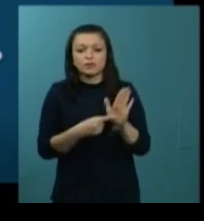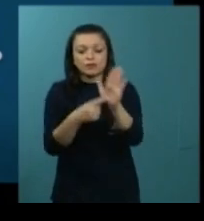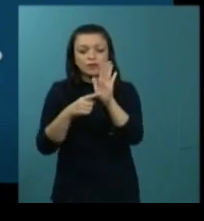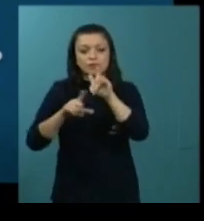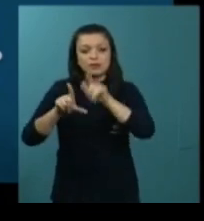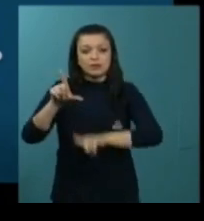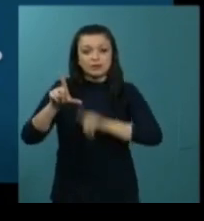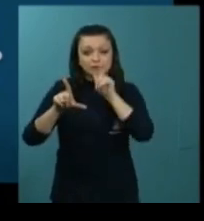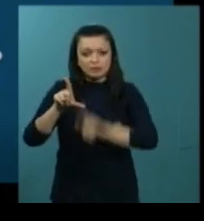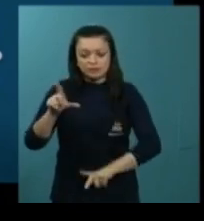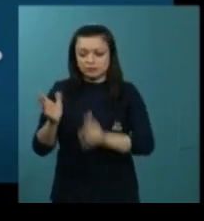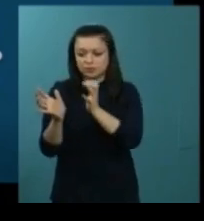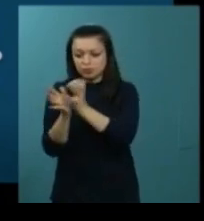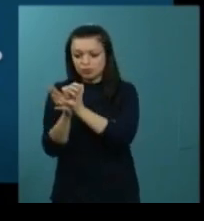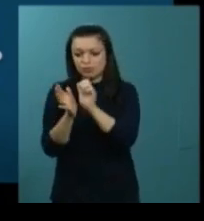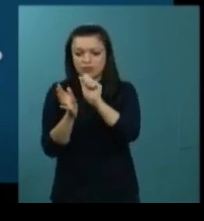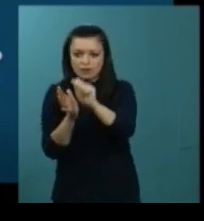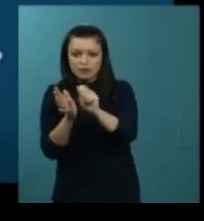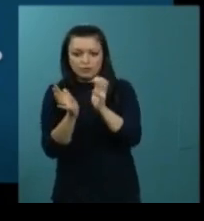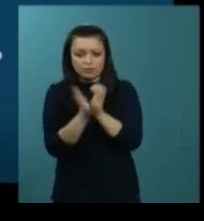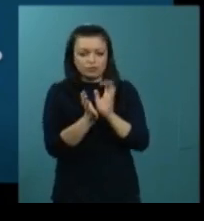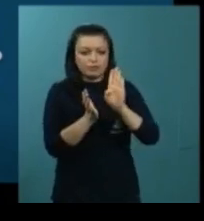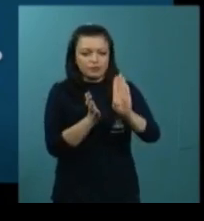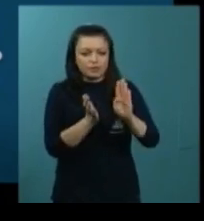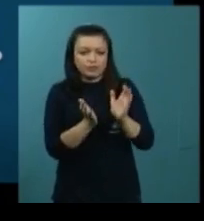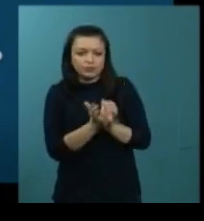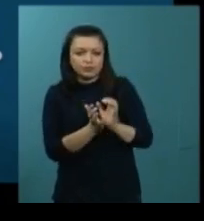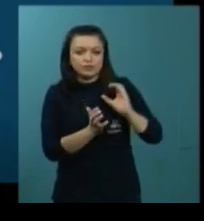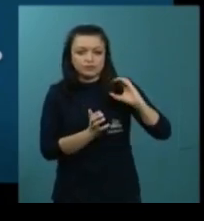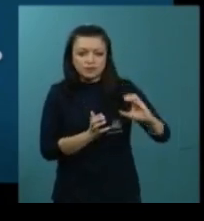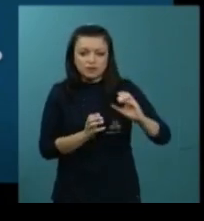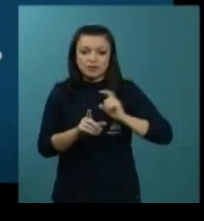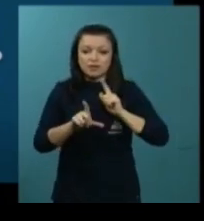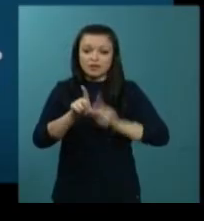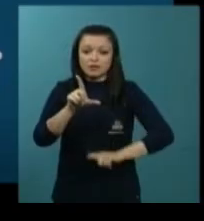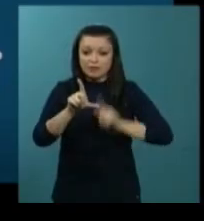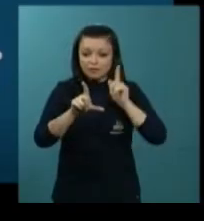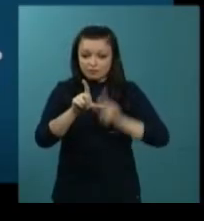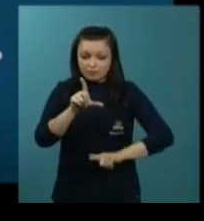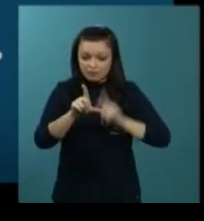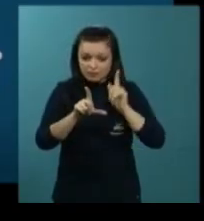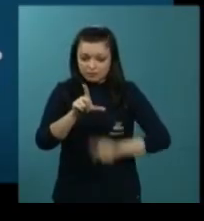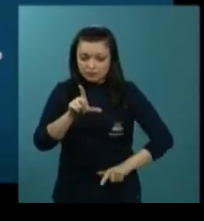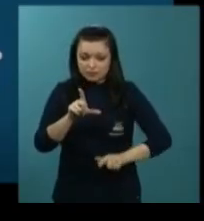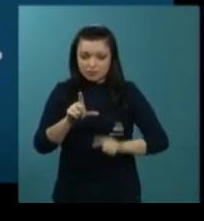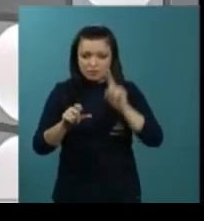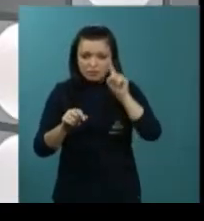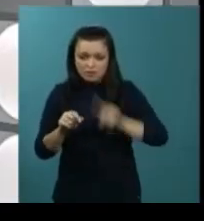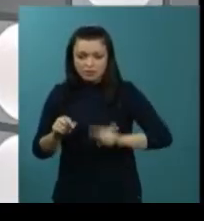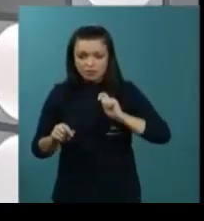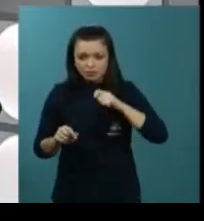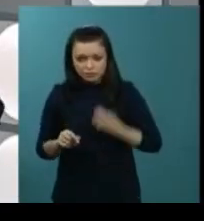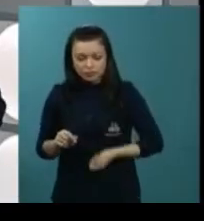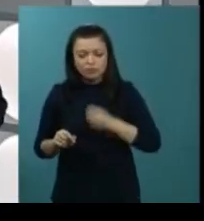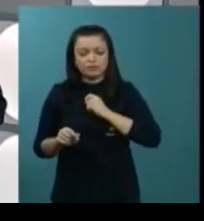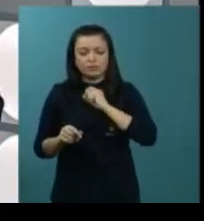letras. As letras do nosso alfabeto, só que letras